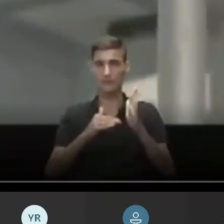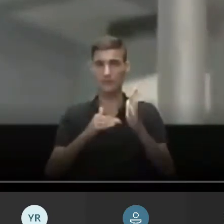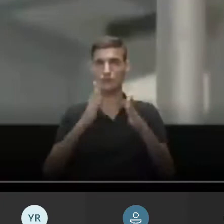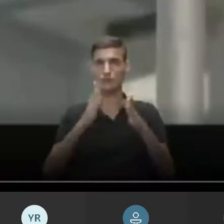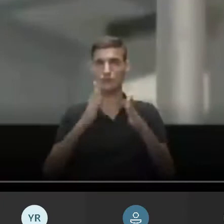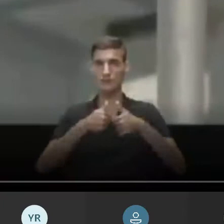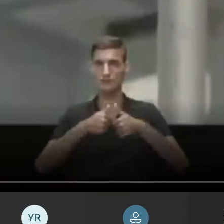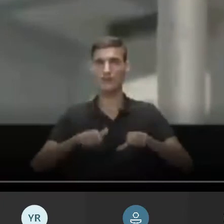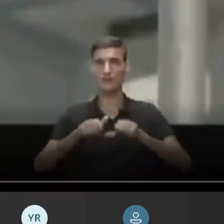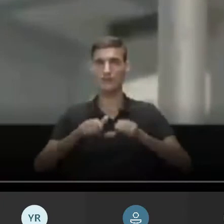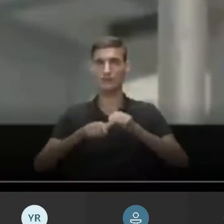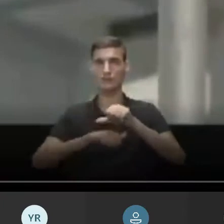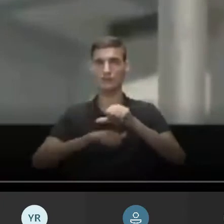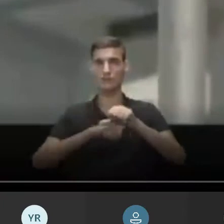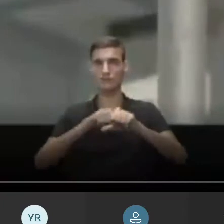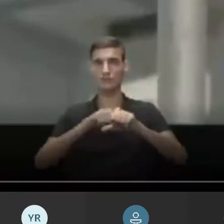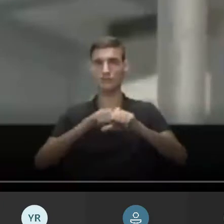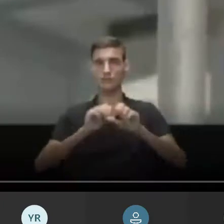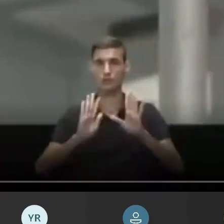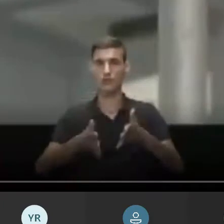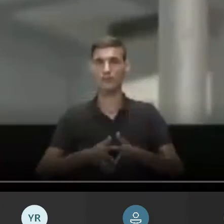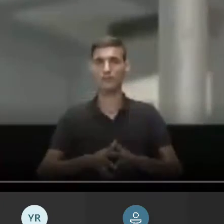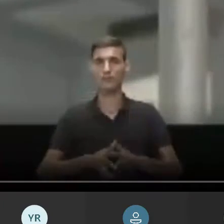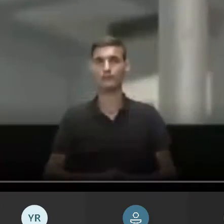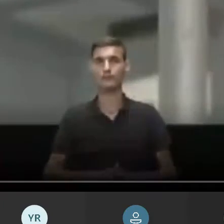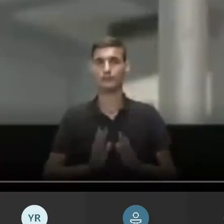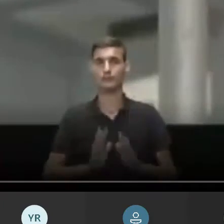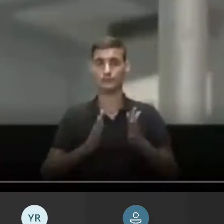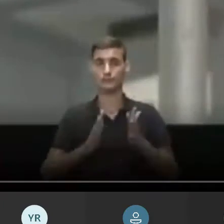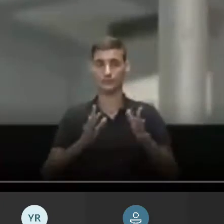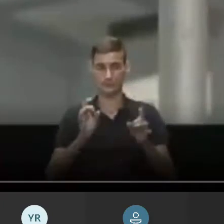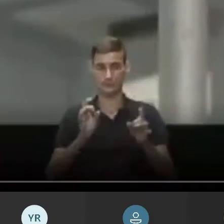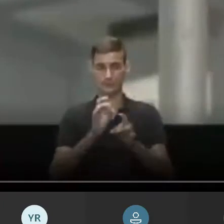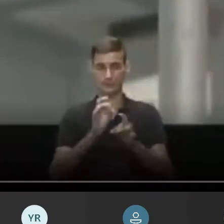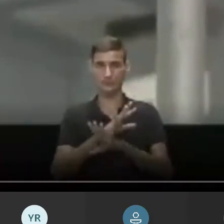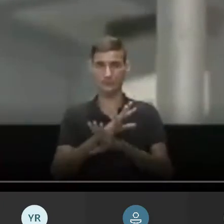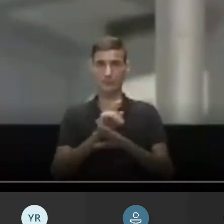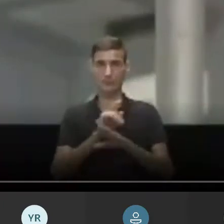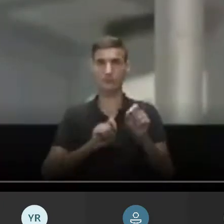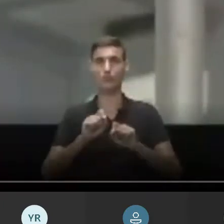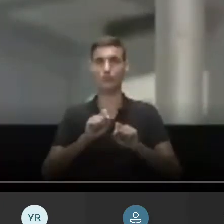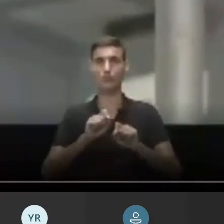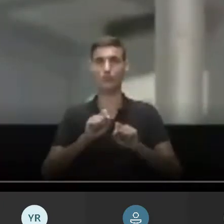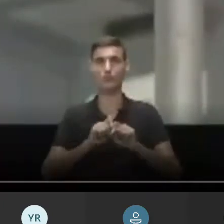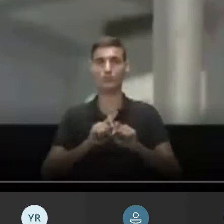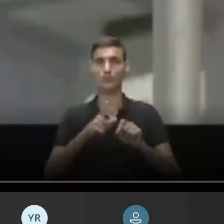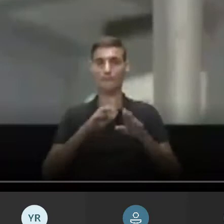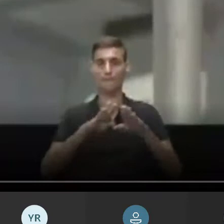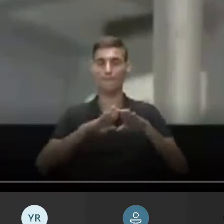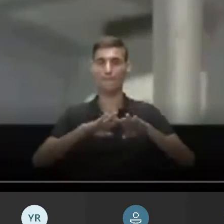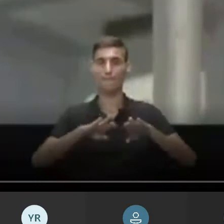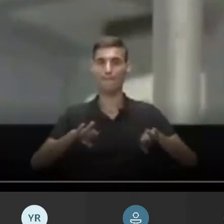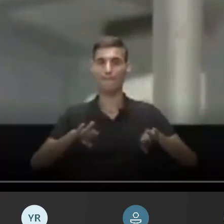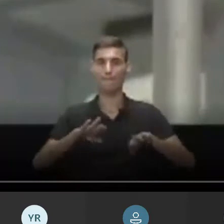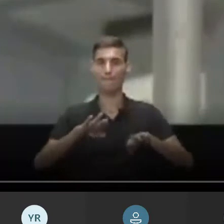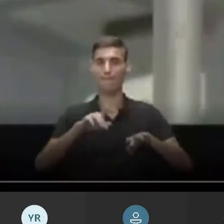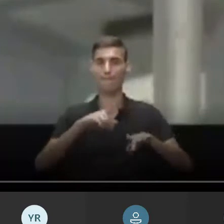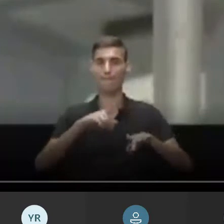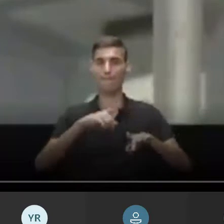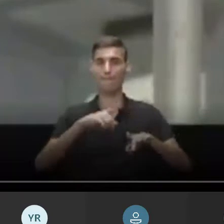é a parte aquosa, certo? Você vê que essas duas substâncias elas não se misturaram, né? Elas